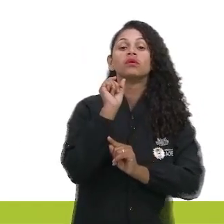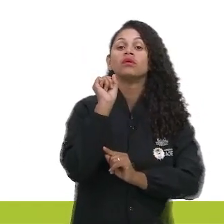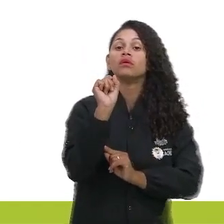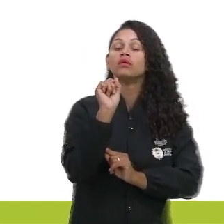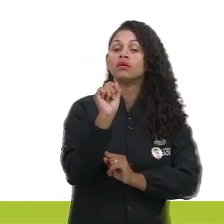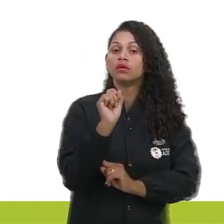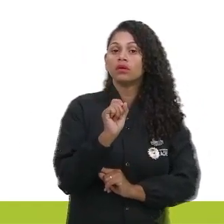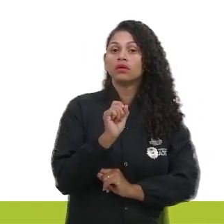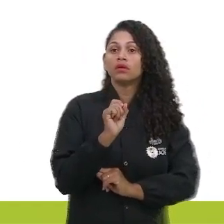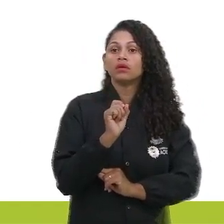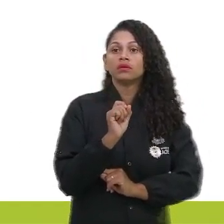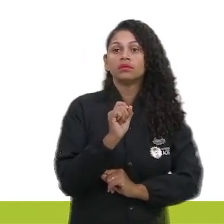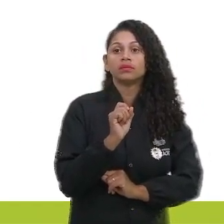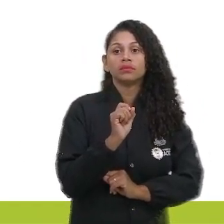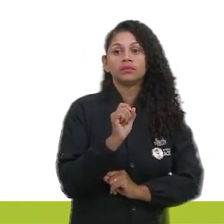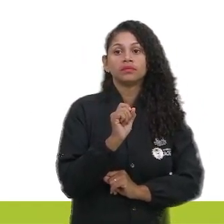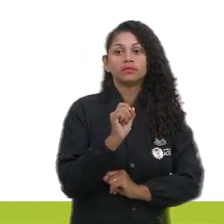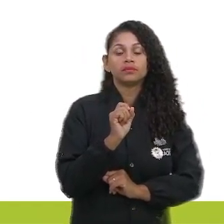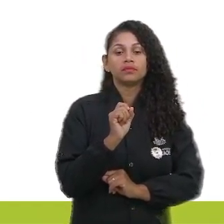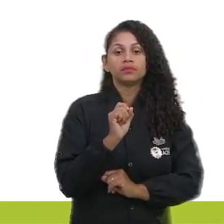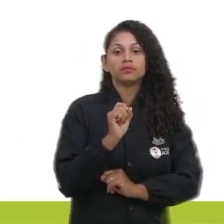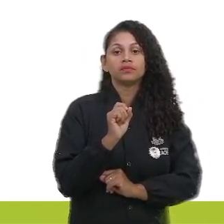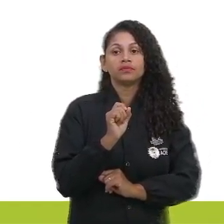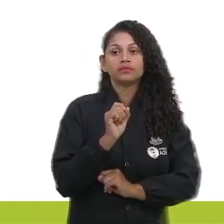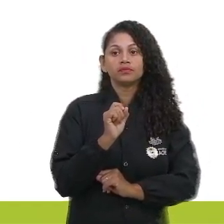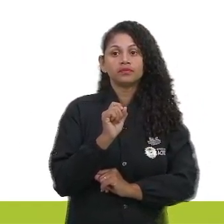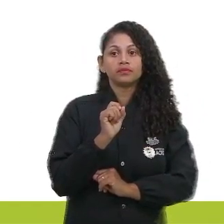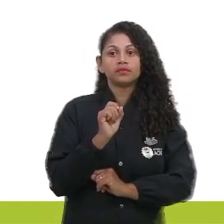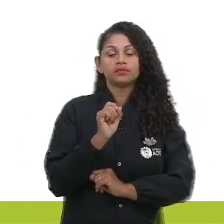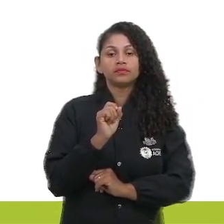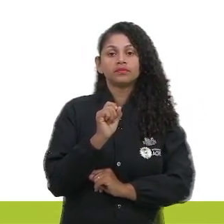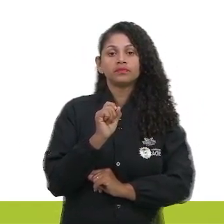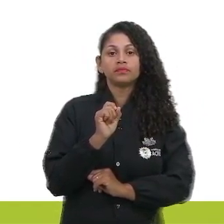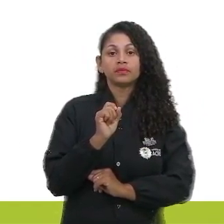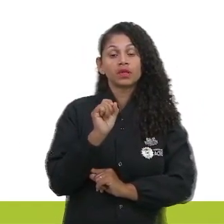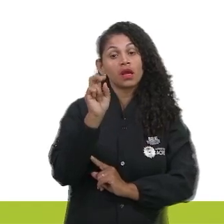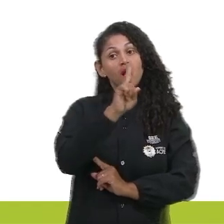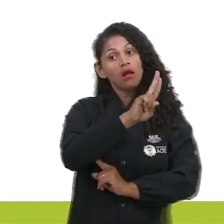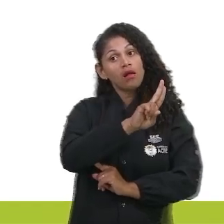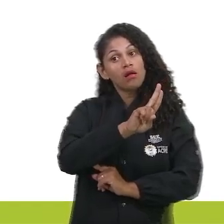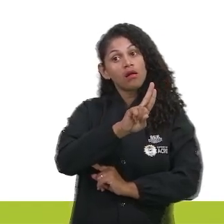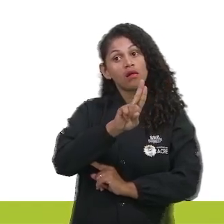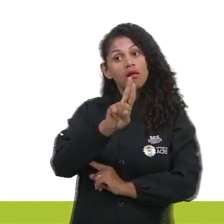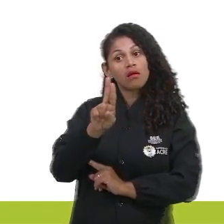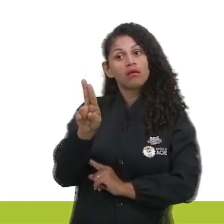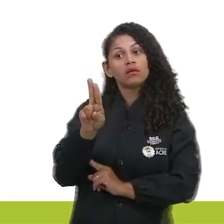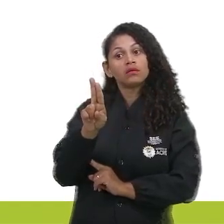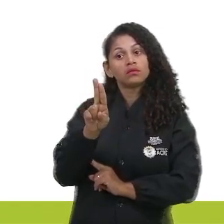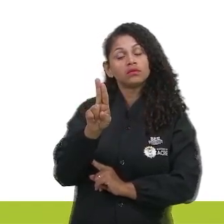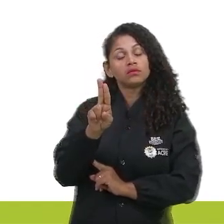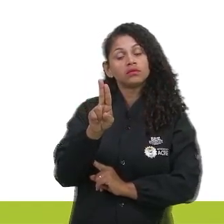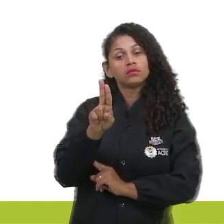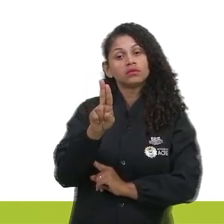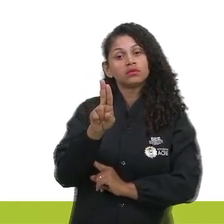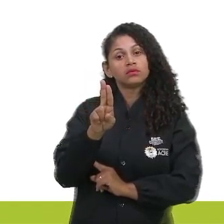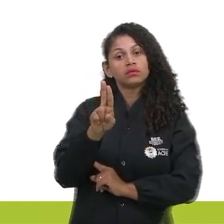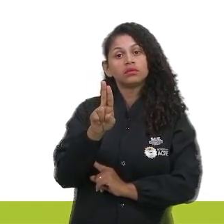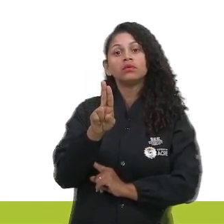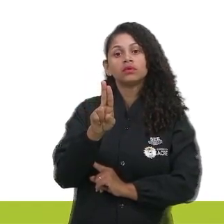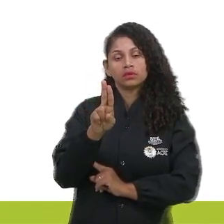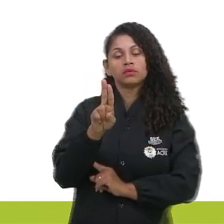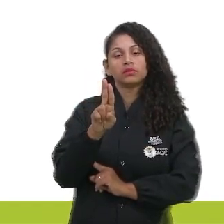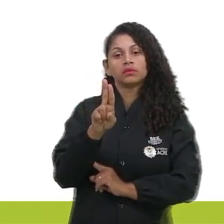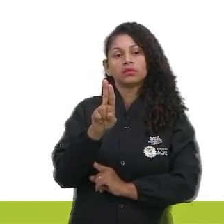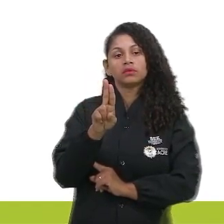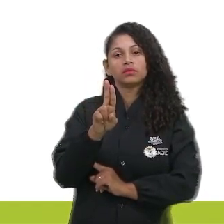a nomenclatura que na verdade, a nomenclatura da unidade de medida de arcos,